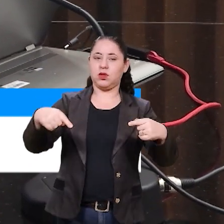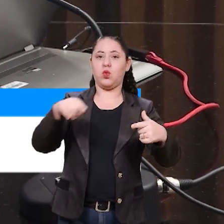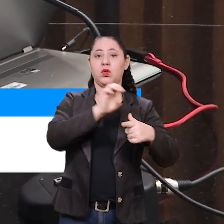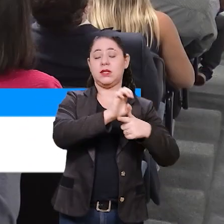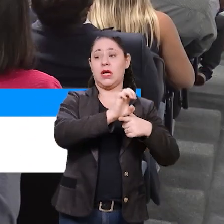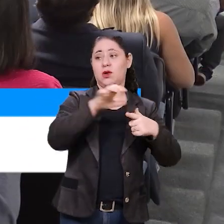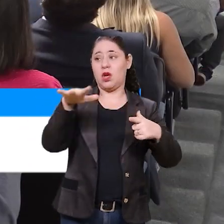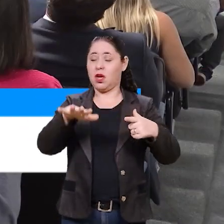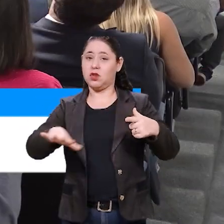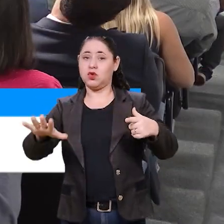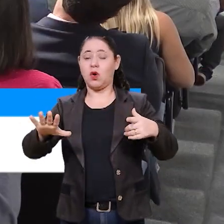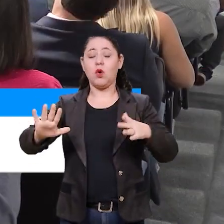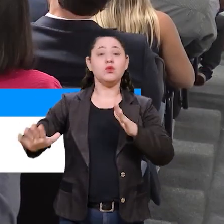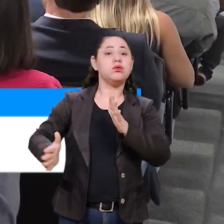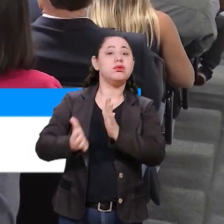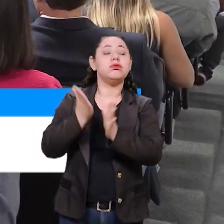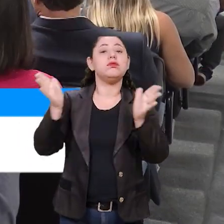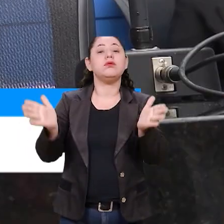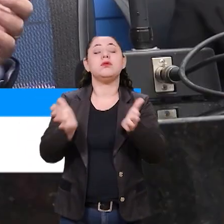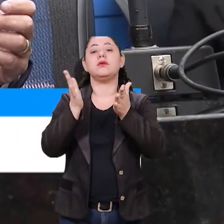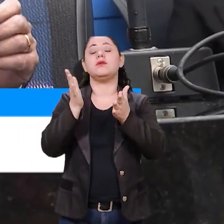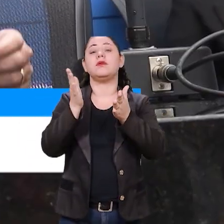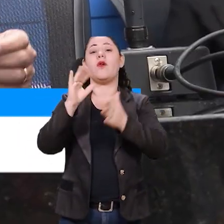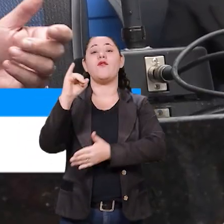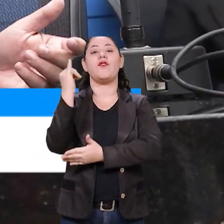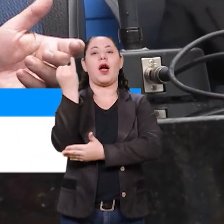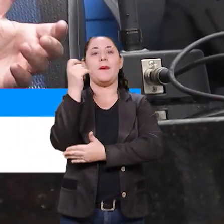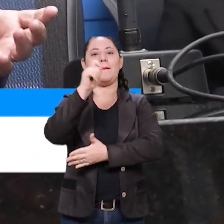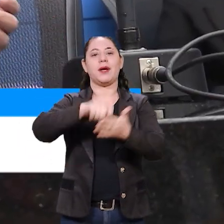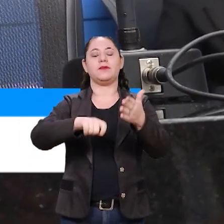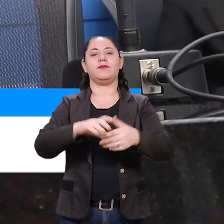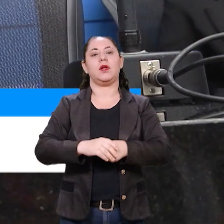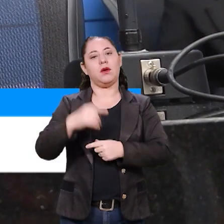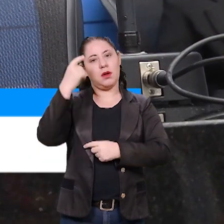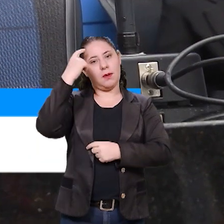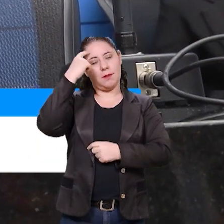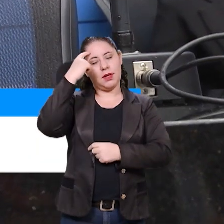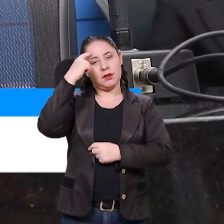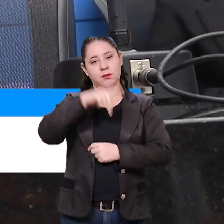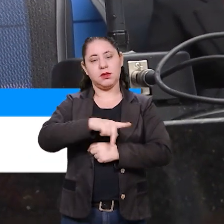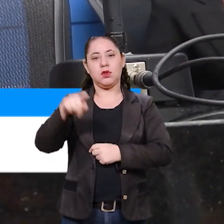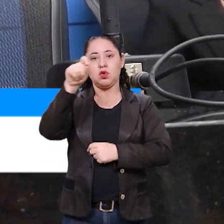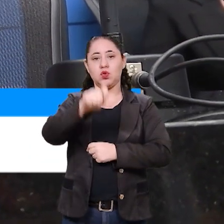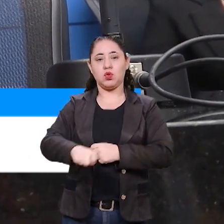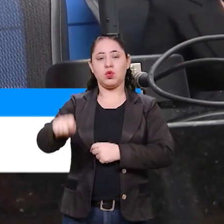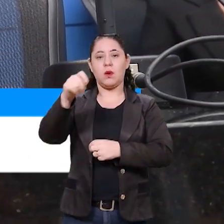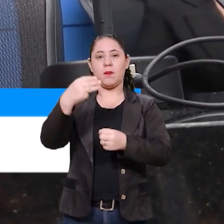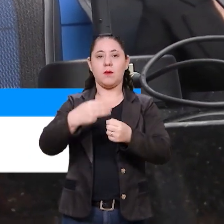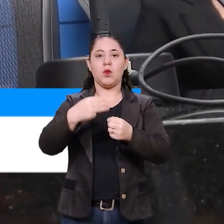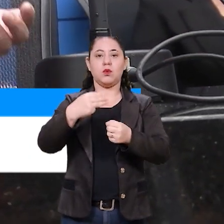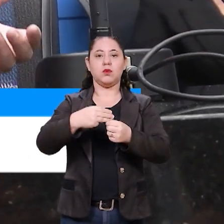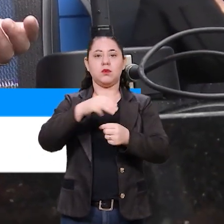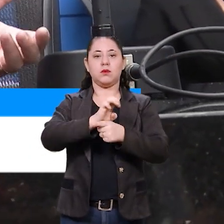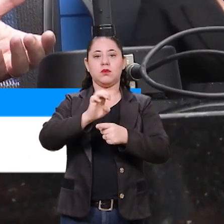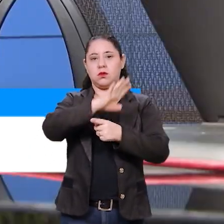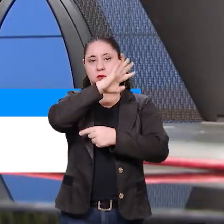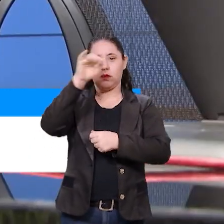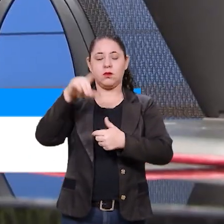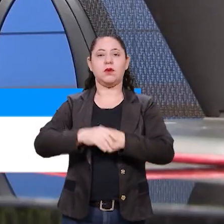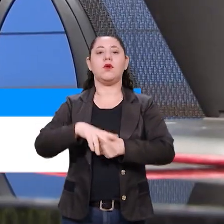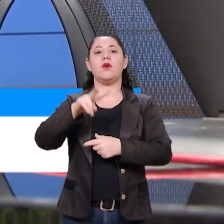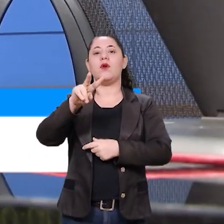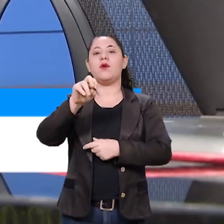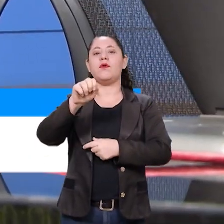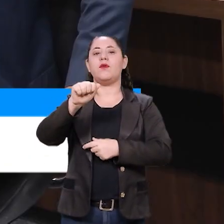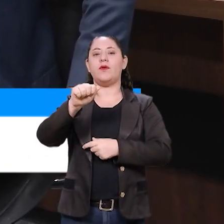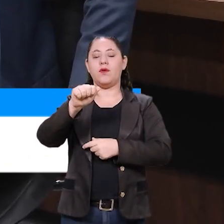e regiões por incentivos fiscais. É o que pensa um presidente da Associação de Municípios de Mato Grosso do Sul,